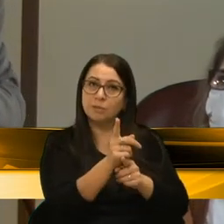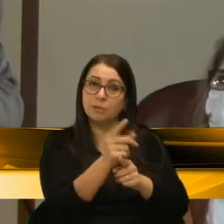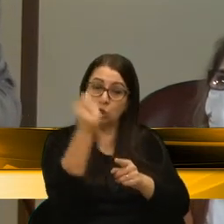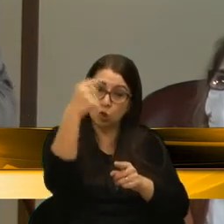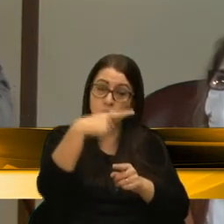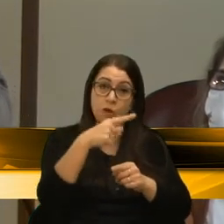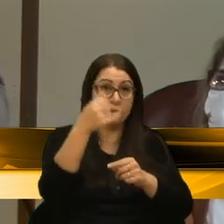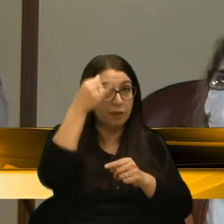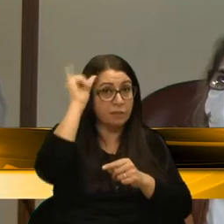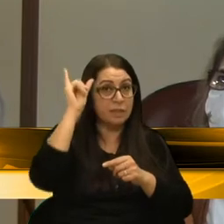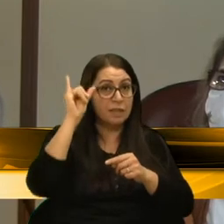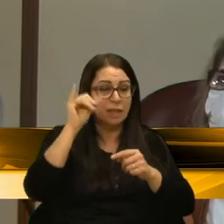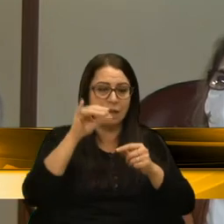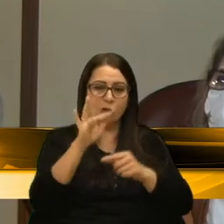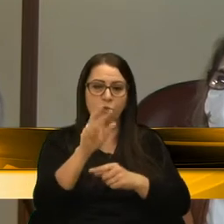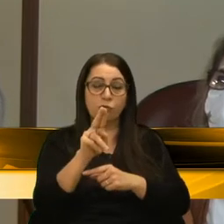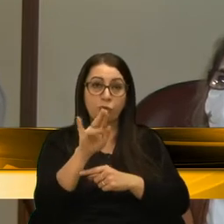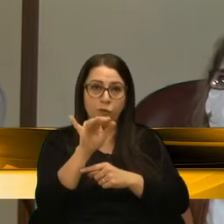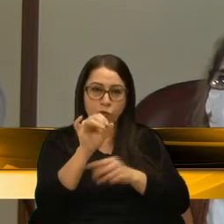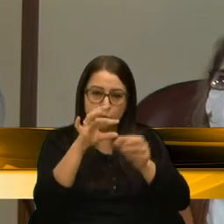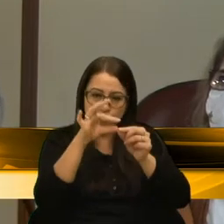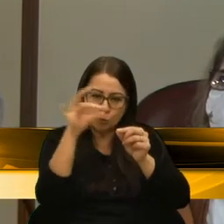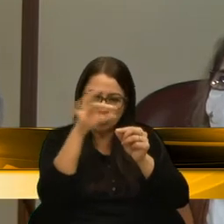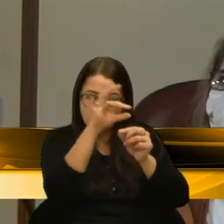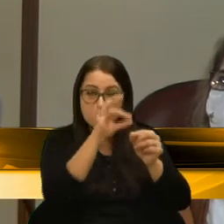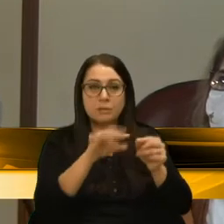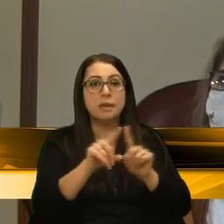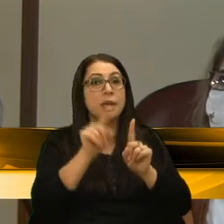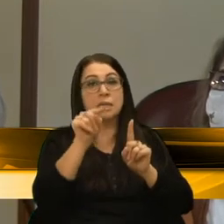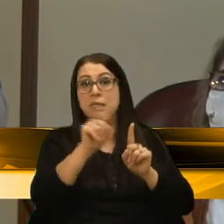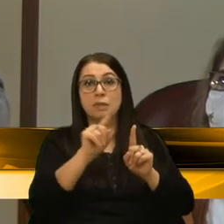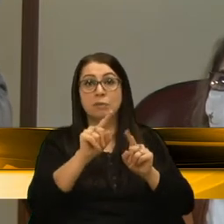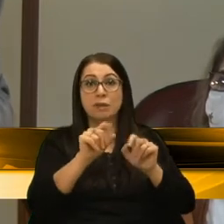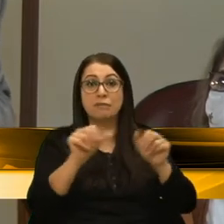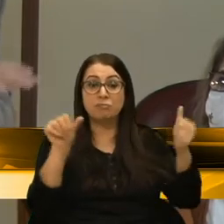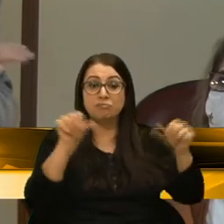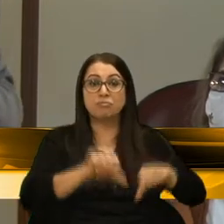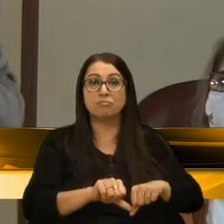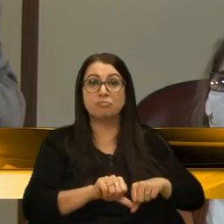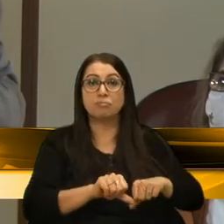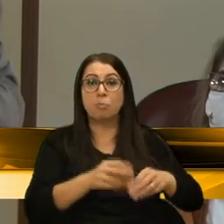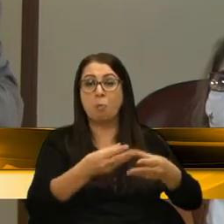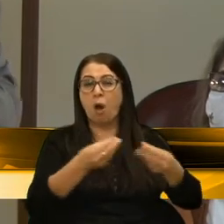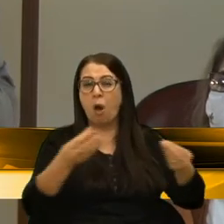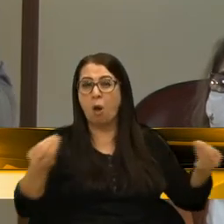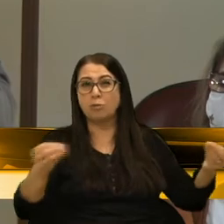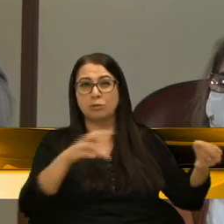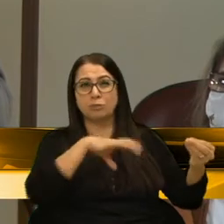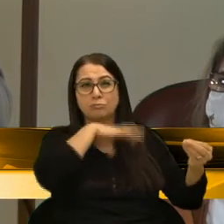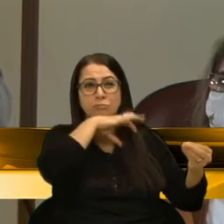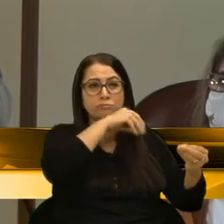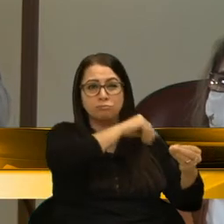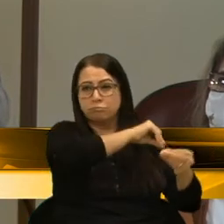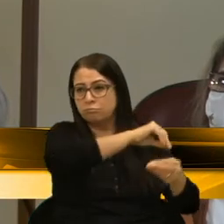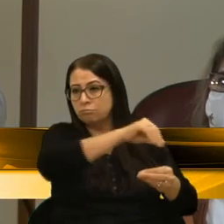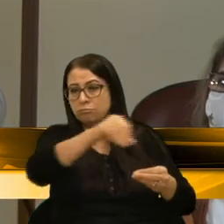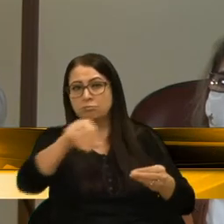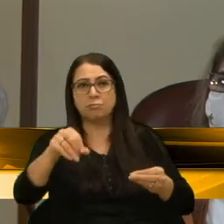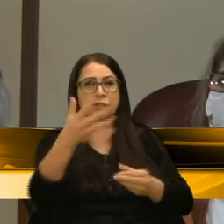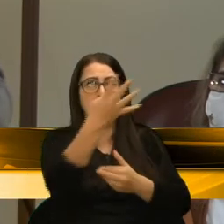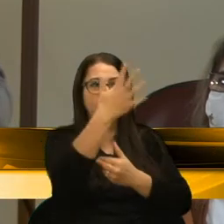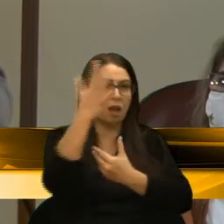de crescer aqueles fungos. Aqui nós estamos falando de destruir hectares de mata nativa, de